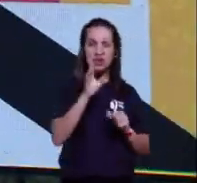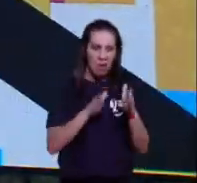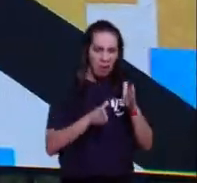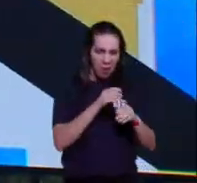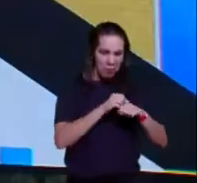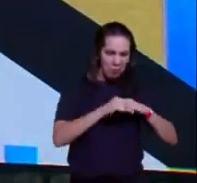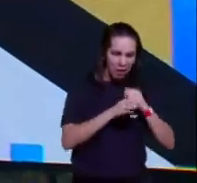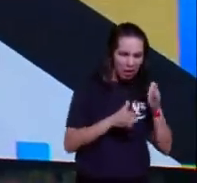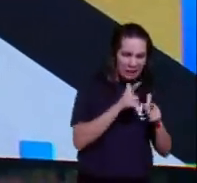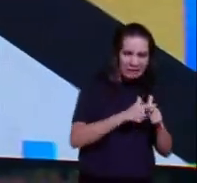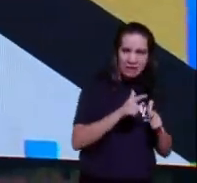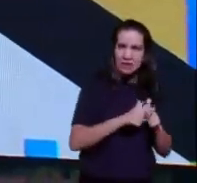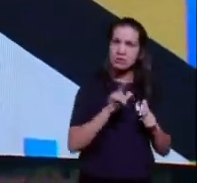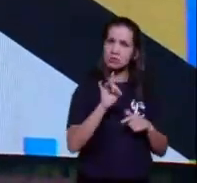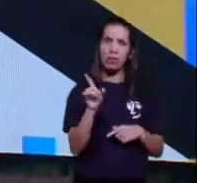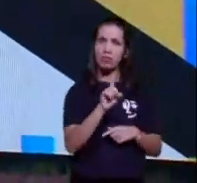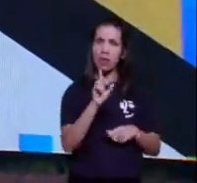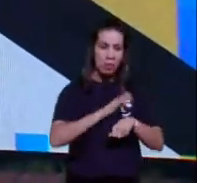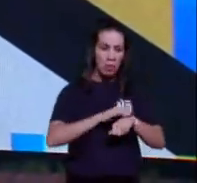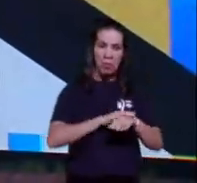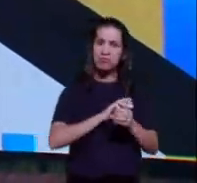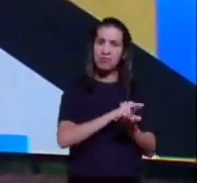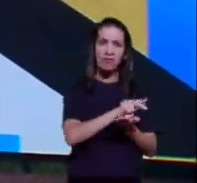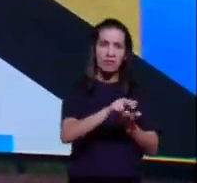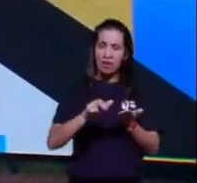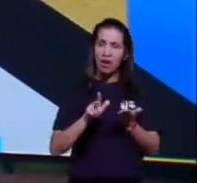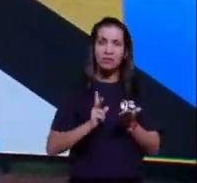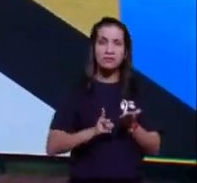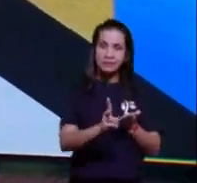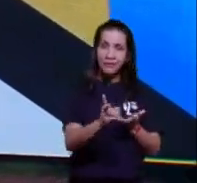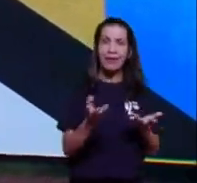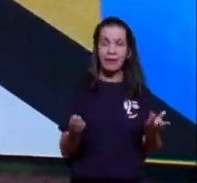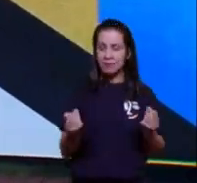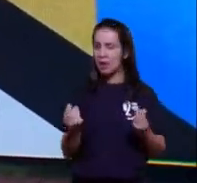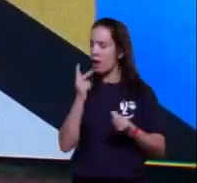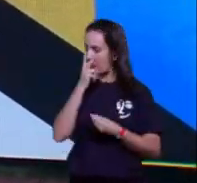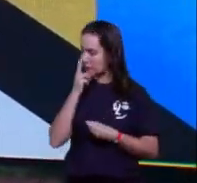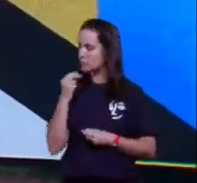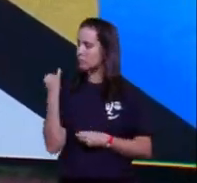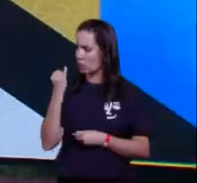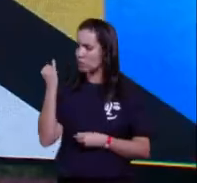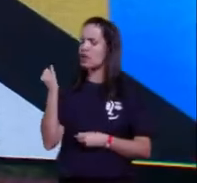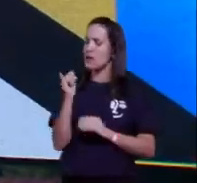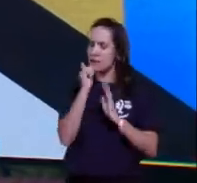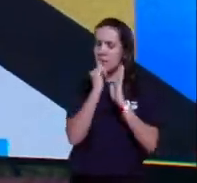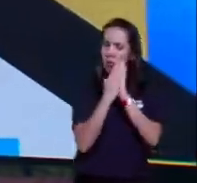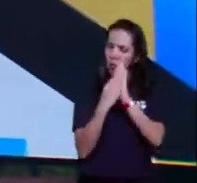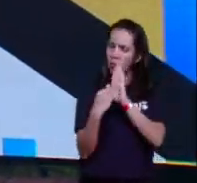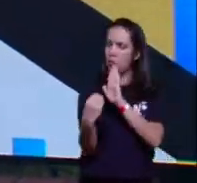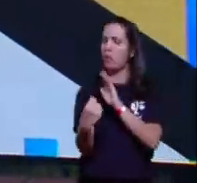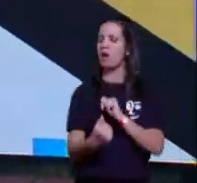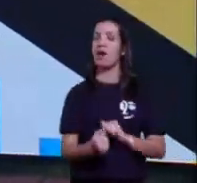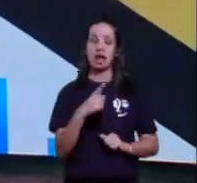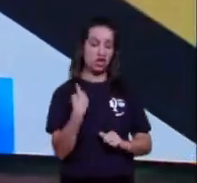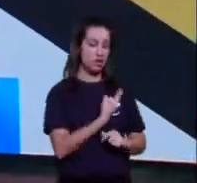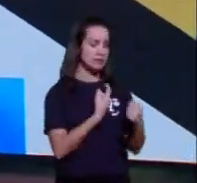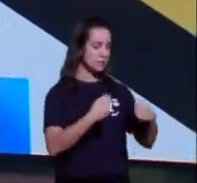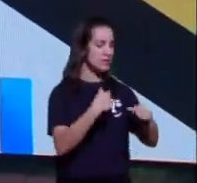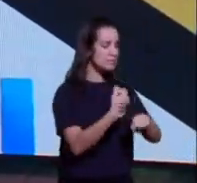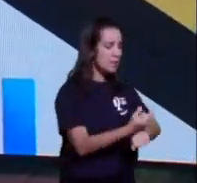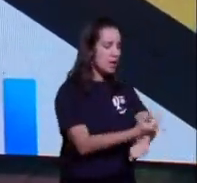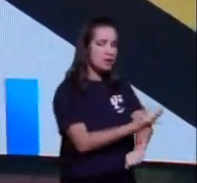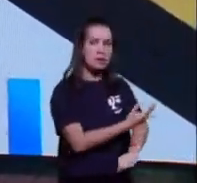em qualquer momento, entendeu? Então, quer dizer, são ações exatamente. Assim, eu acho que é exemplar. É isso além que a gente está fazendo hoje. Além vamos de ser inspirar. Positivo, é exemplar.